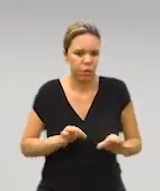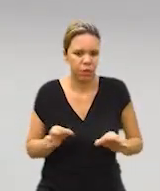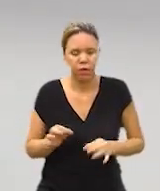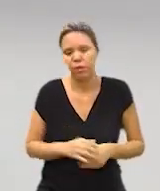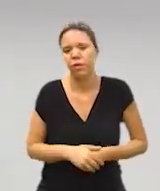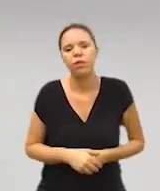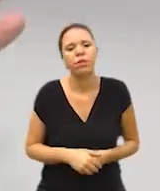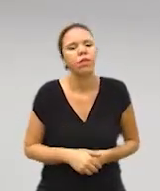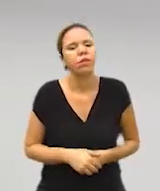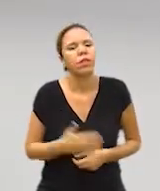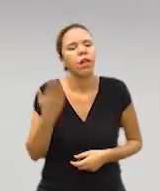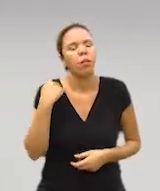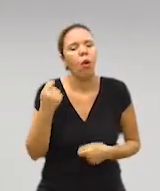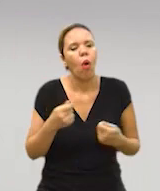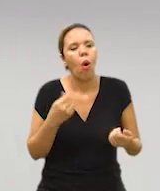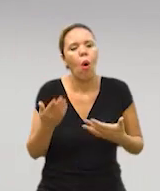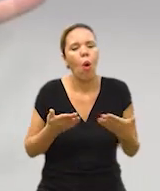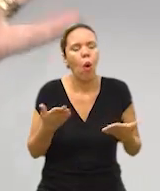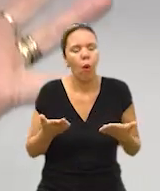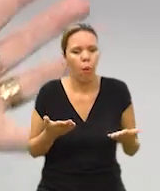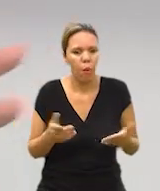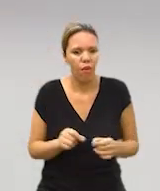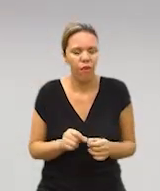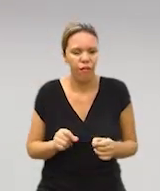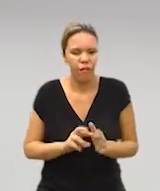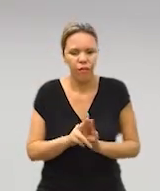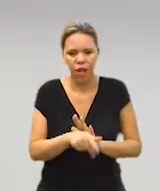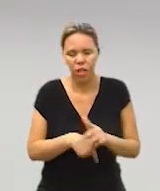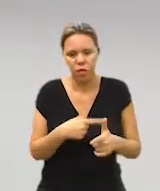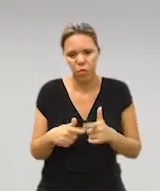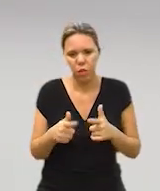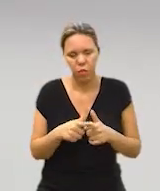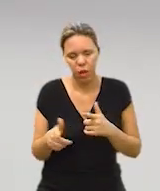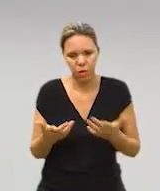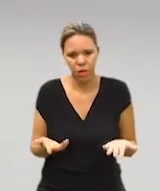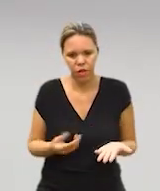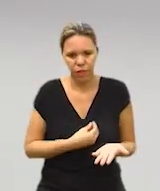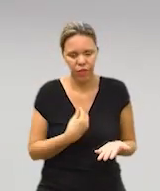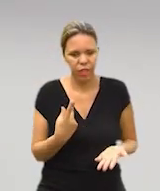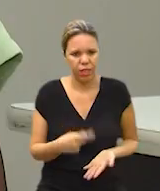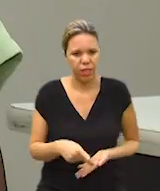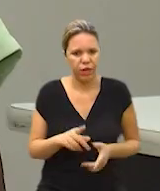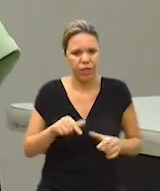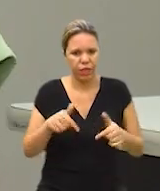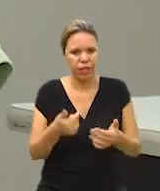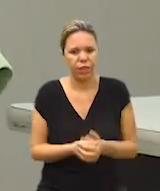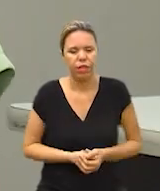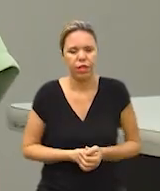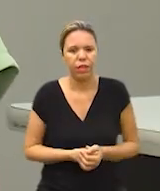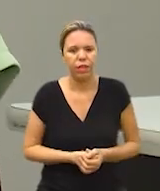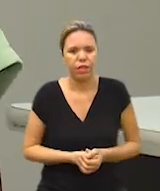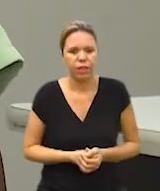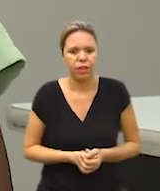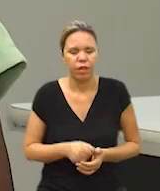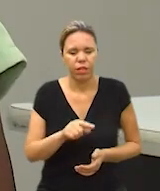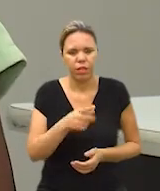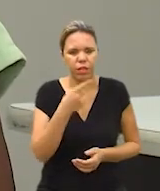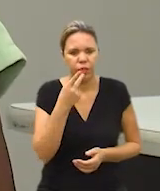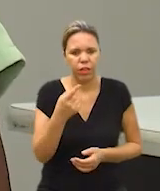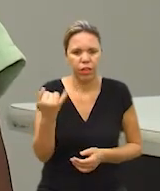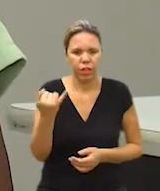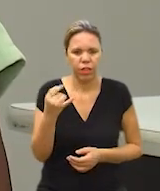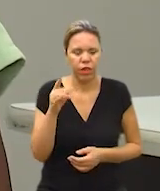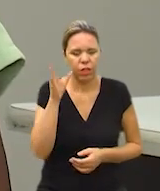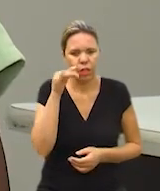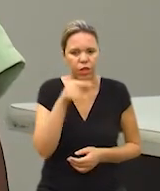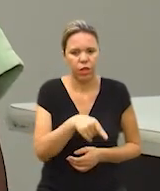pra saber como ele vai lidar com várias situações da vida dele que ele vai enfrentar. Você tocou num ponto